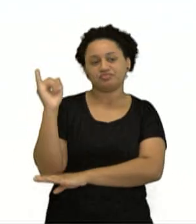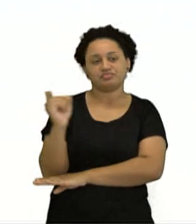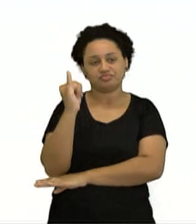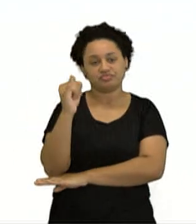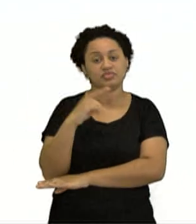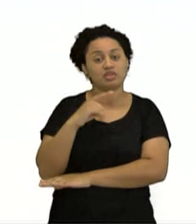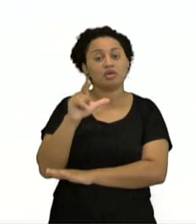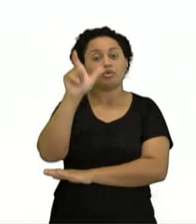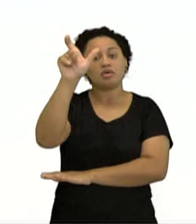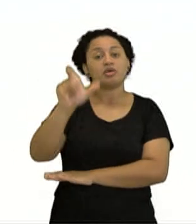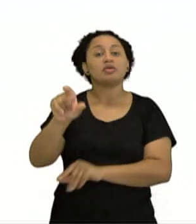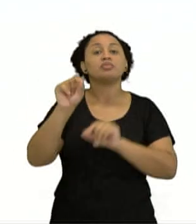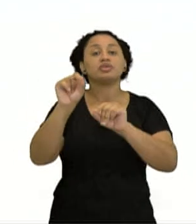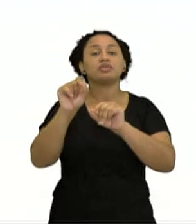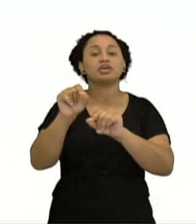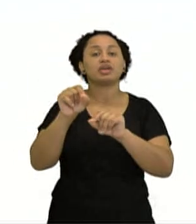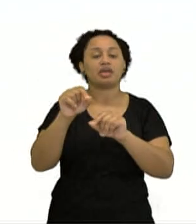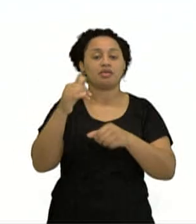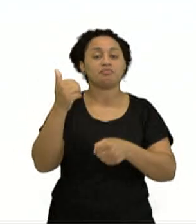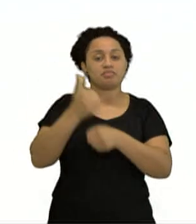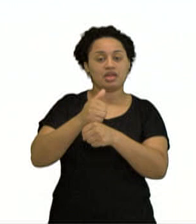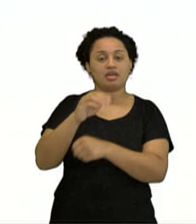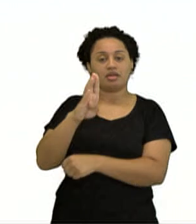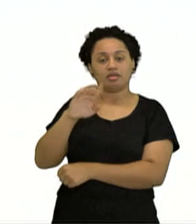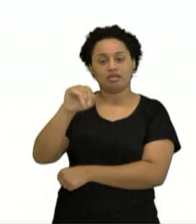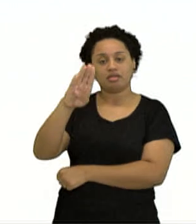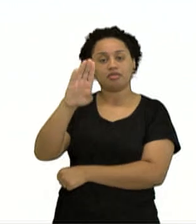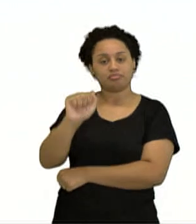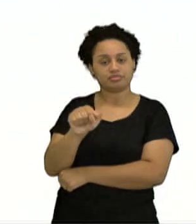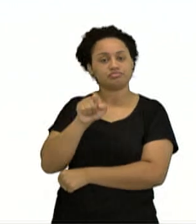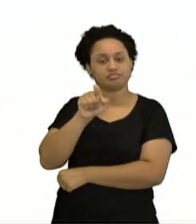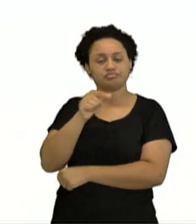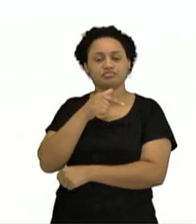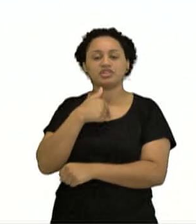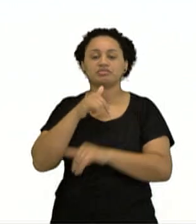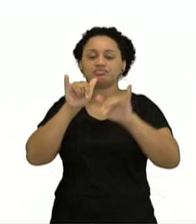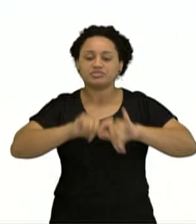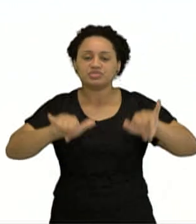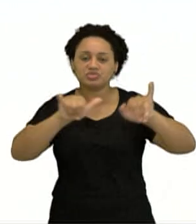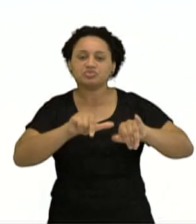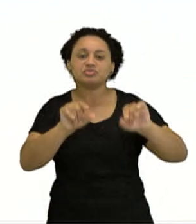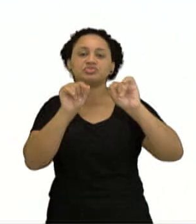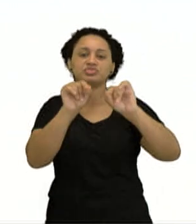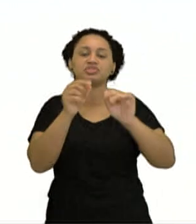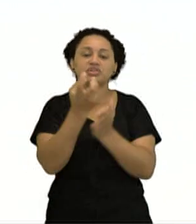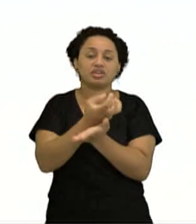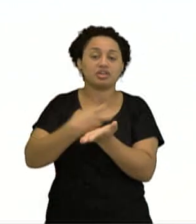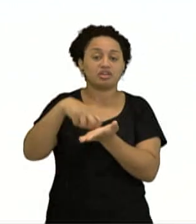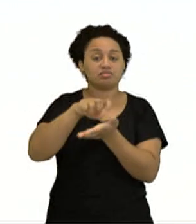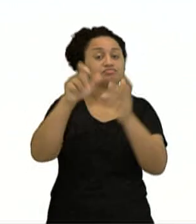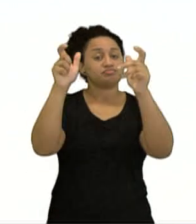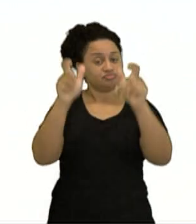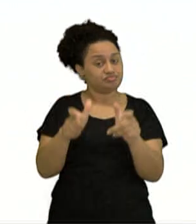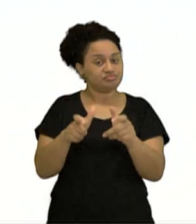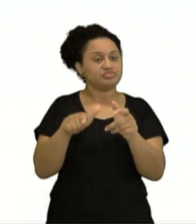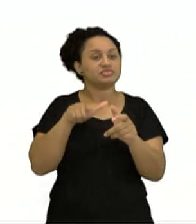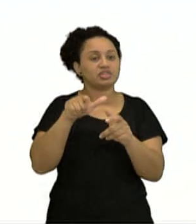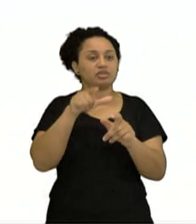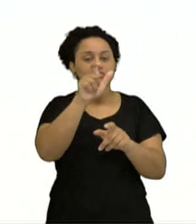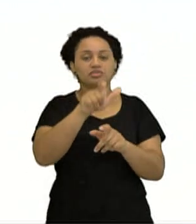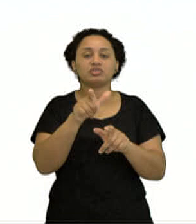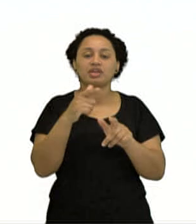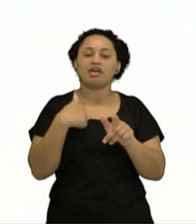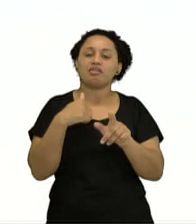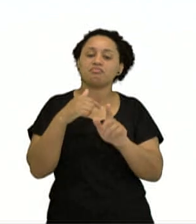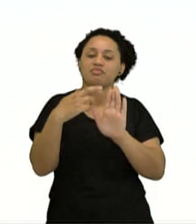e destacamos ali o mestre Bimba, que foi um dos responsáveis por difundir e desenvolver a capoeira regional. Então, são